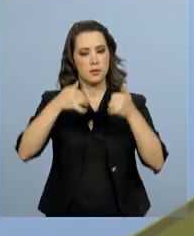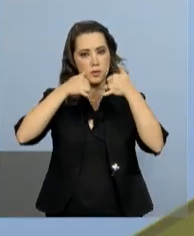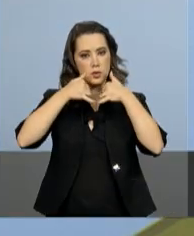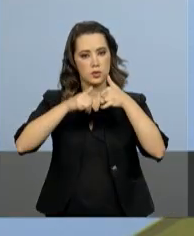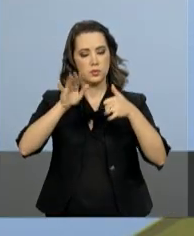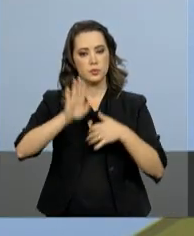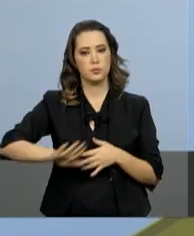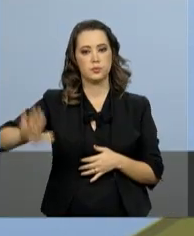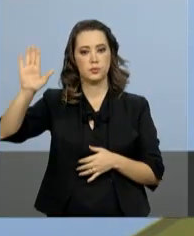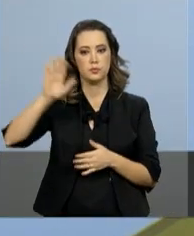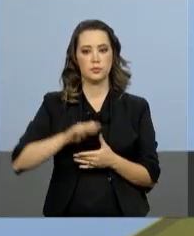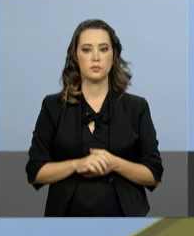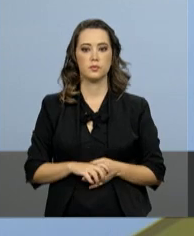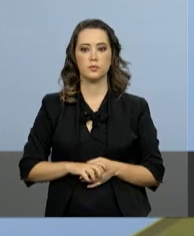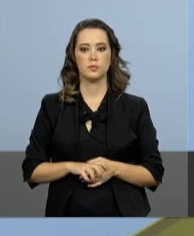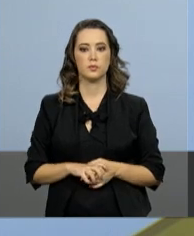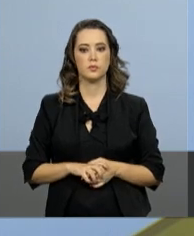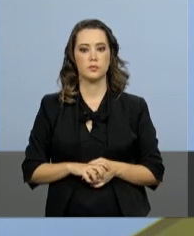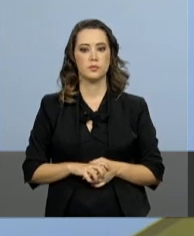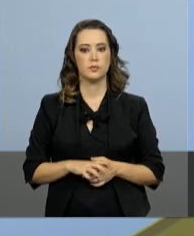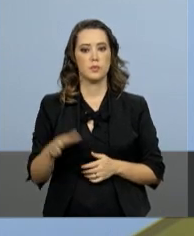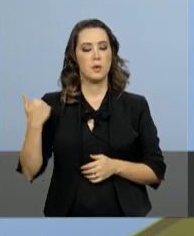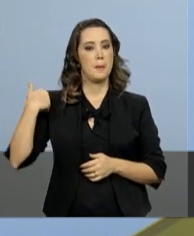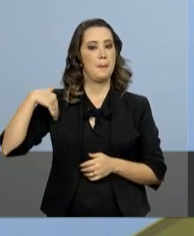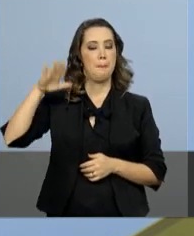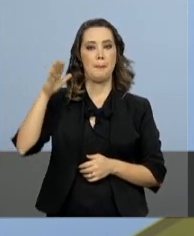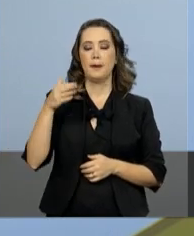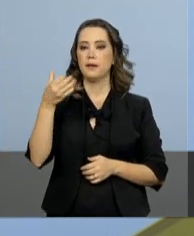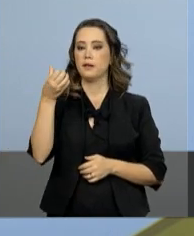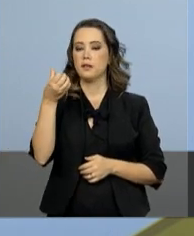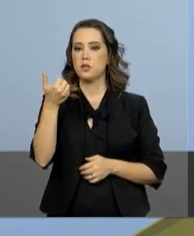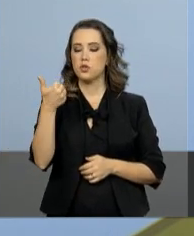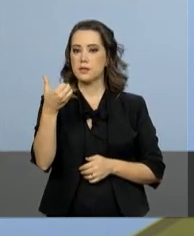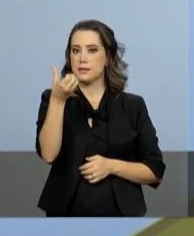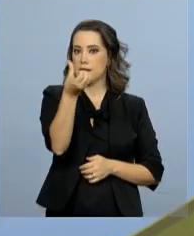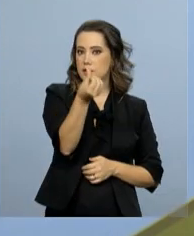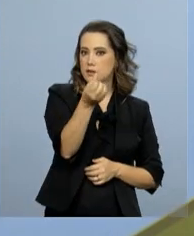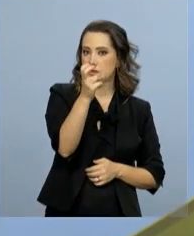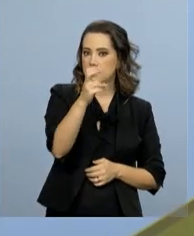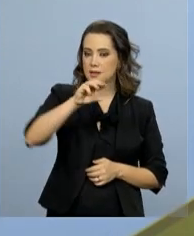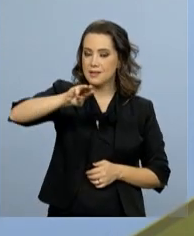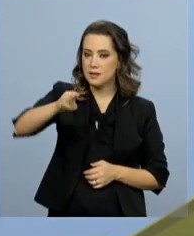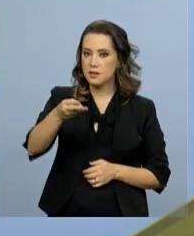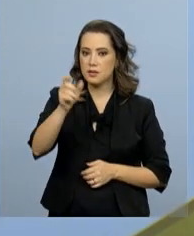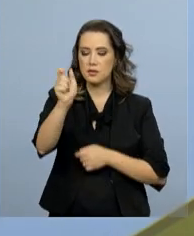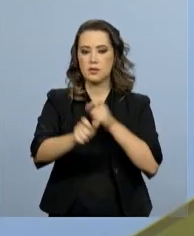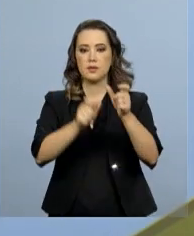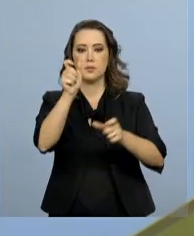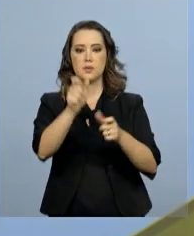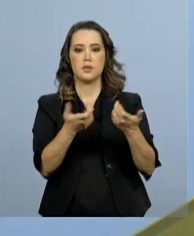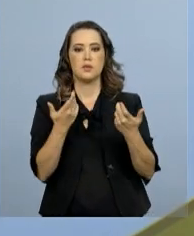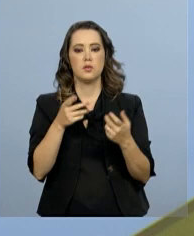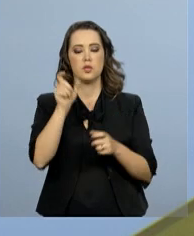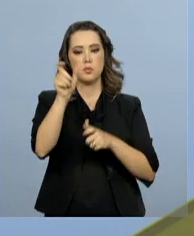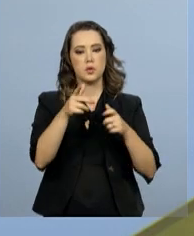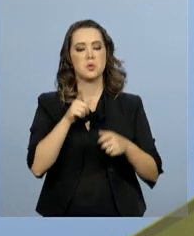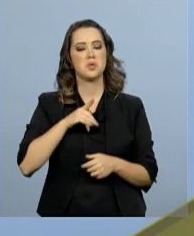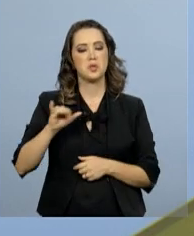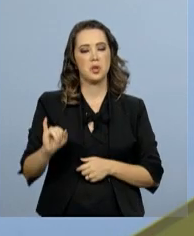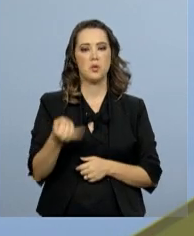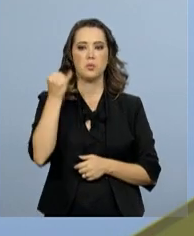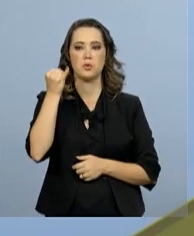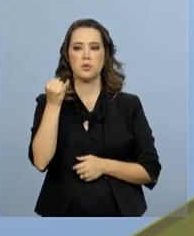this is us 165 milhões de brasileiros que terão a oportunidade